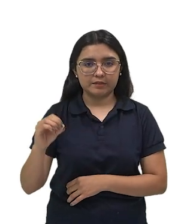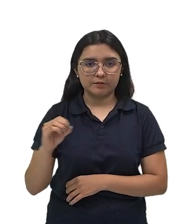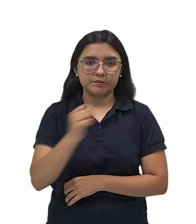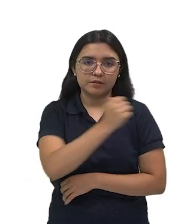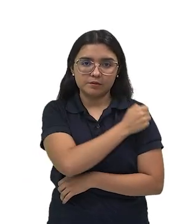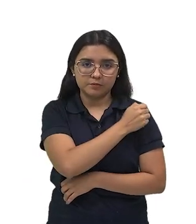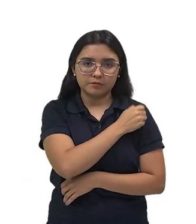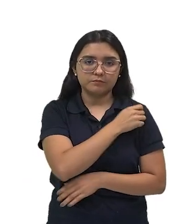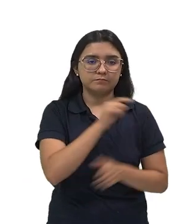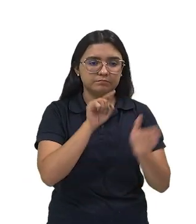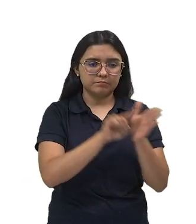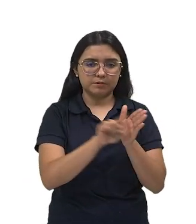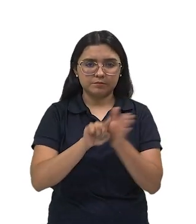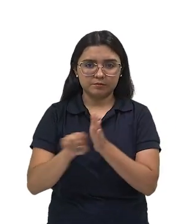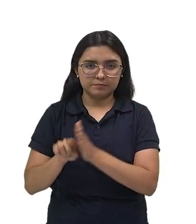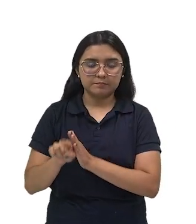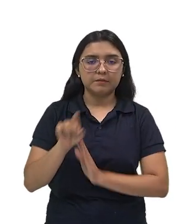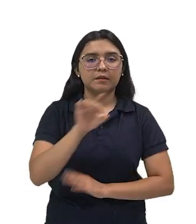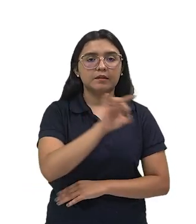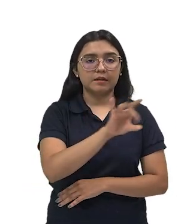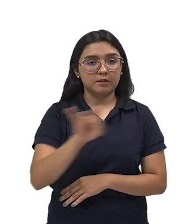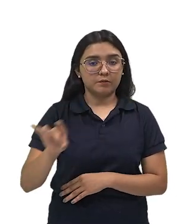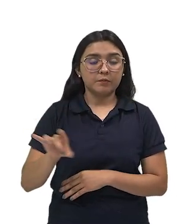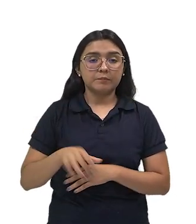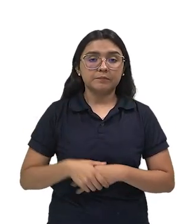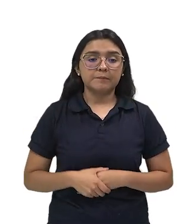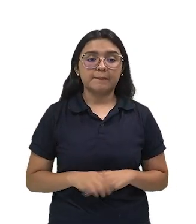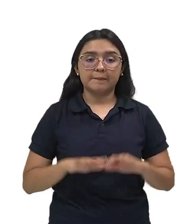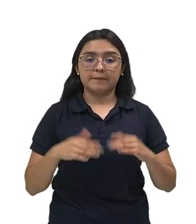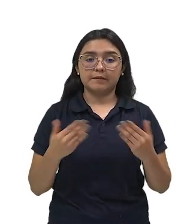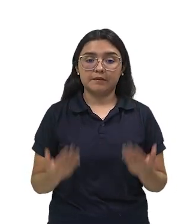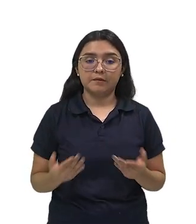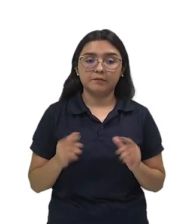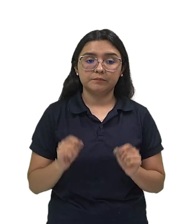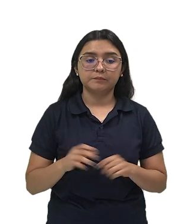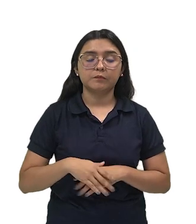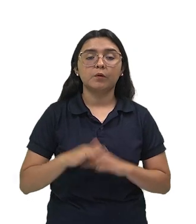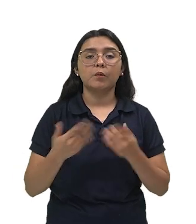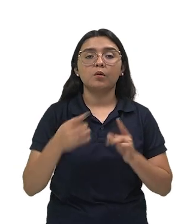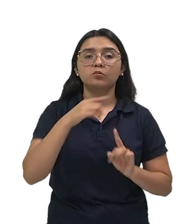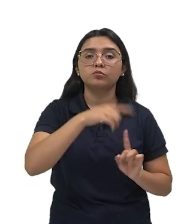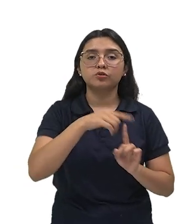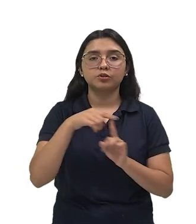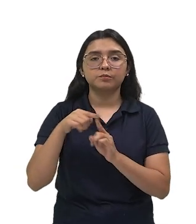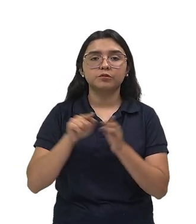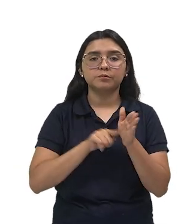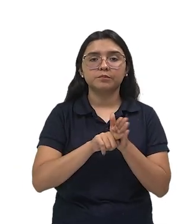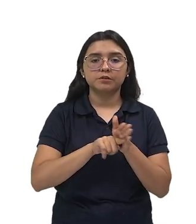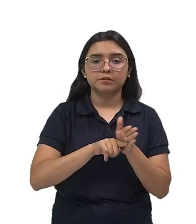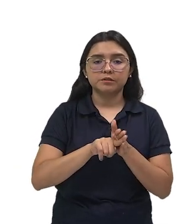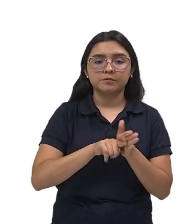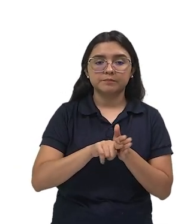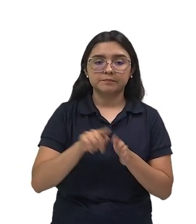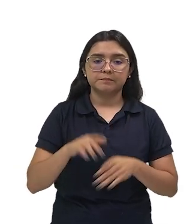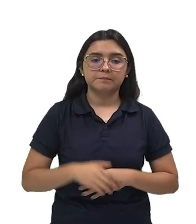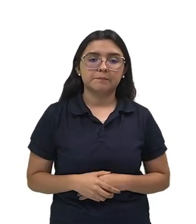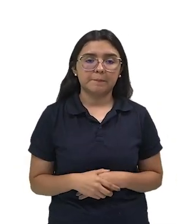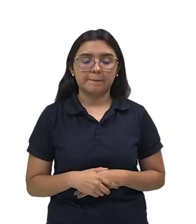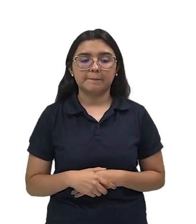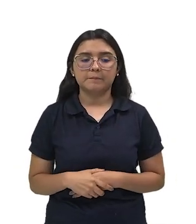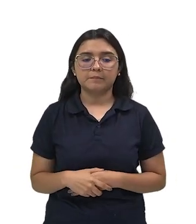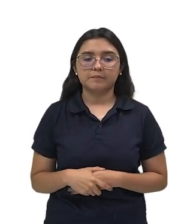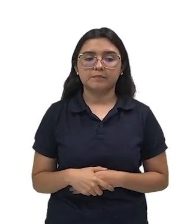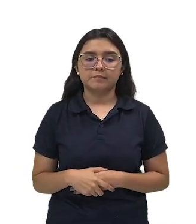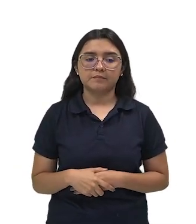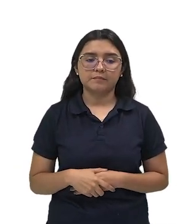ó, todos. Então, o tipo de pesquisa, ela é uma pesquisa o quê? Ela é